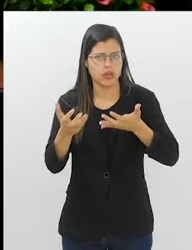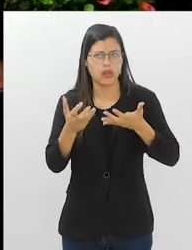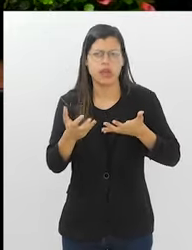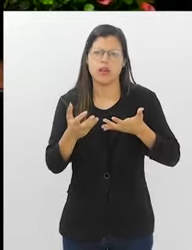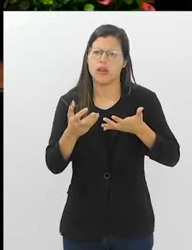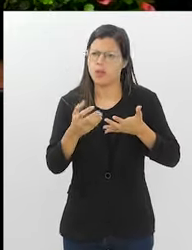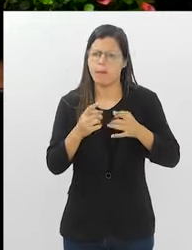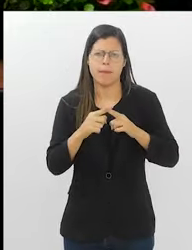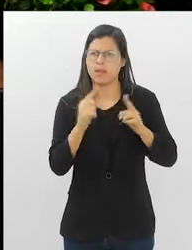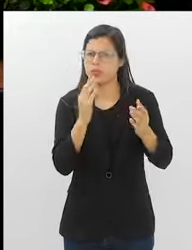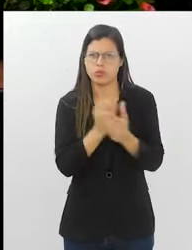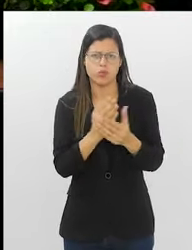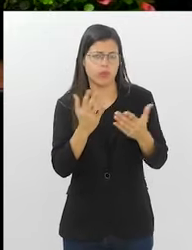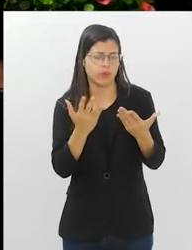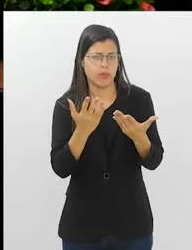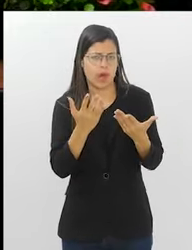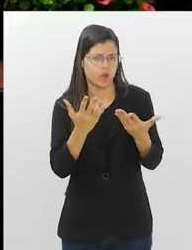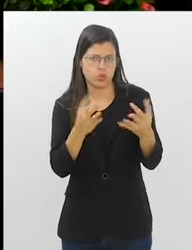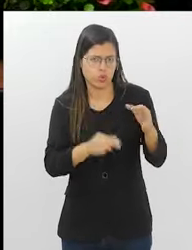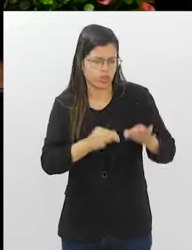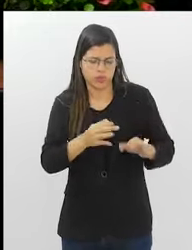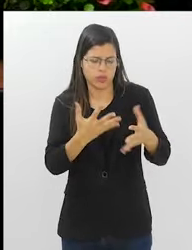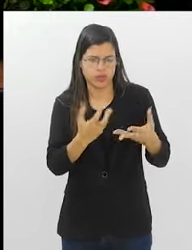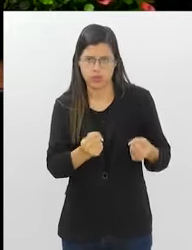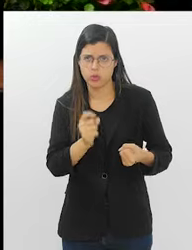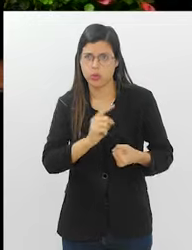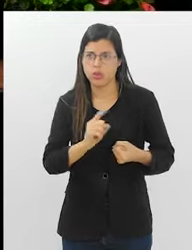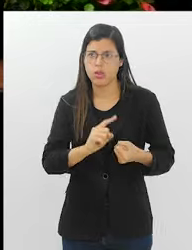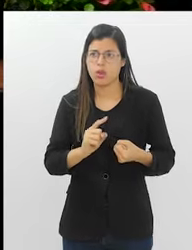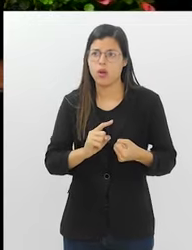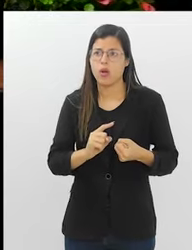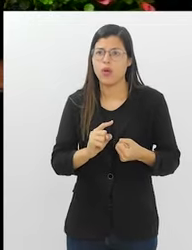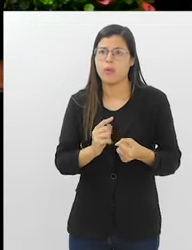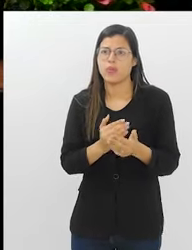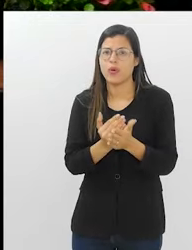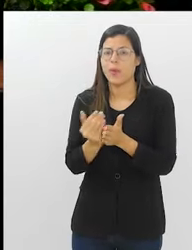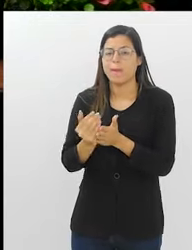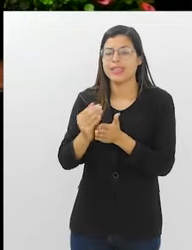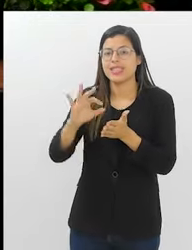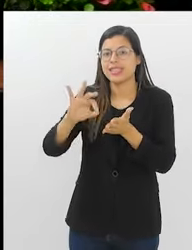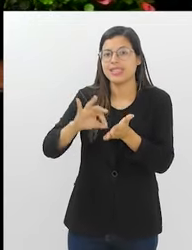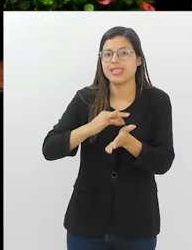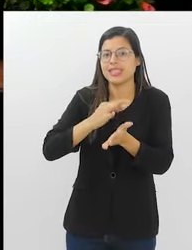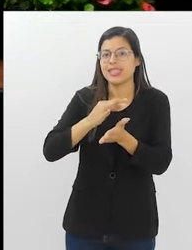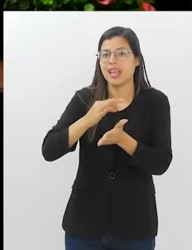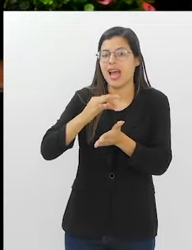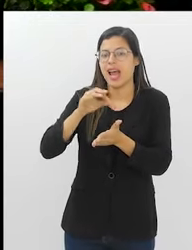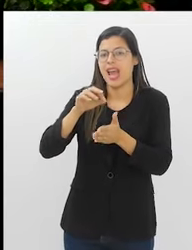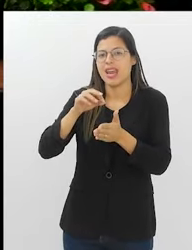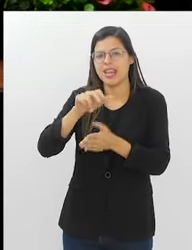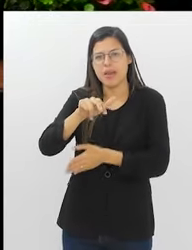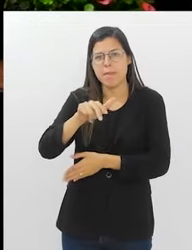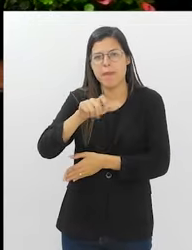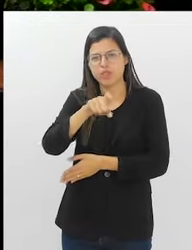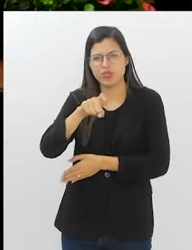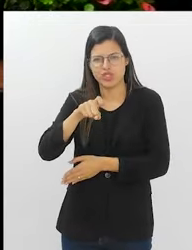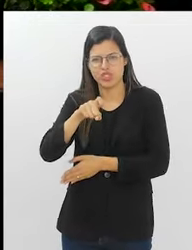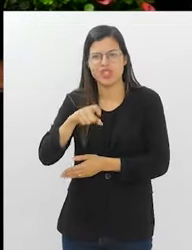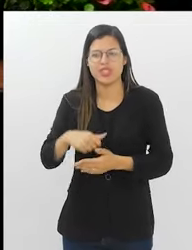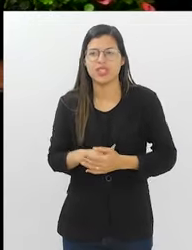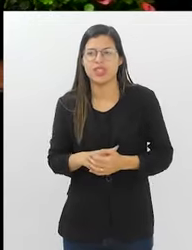depois de alguns recursos. E ele ali, a partir daí, ele começa a assinar Irmão X. Certo. Então, muitas